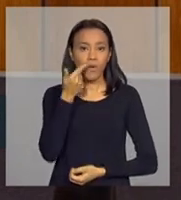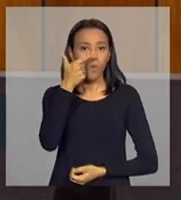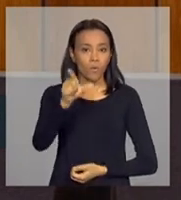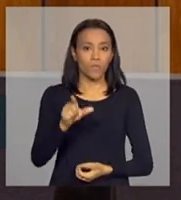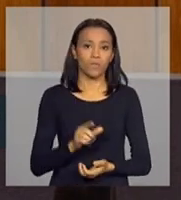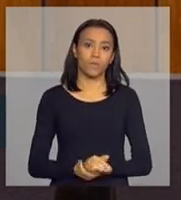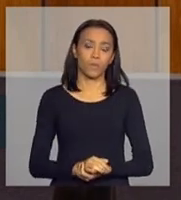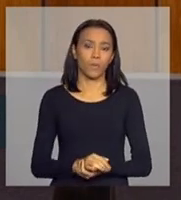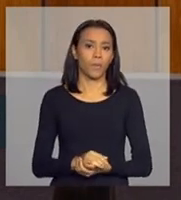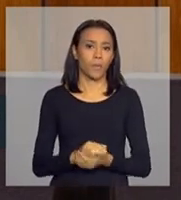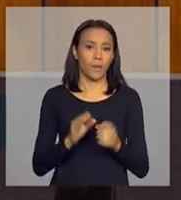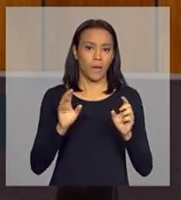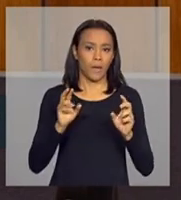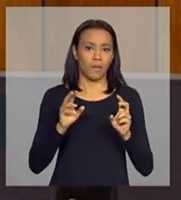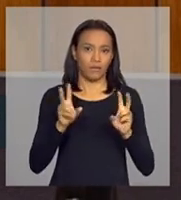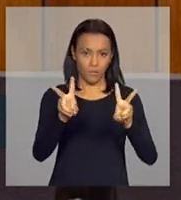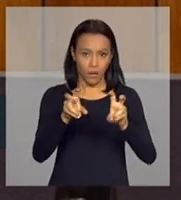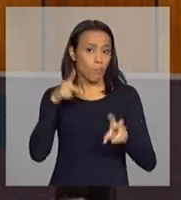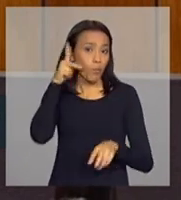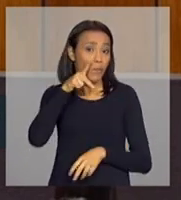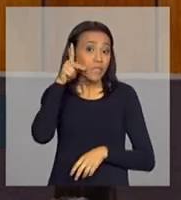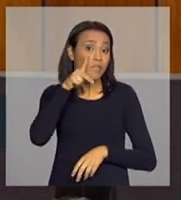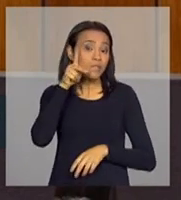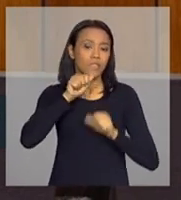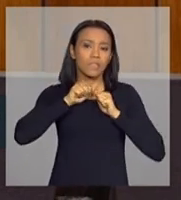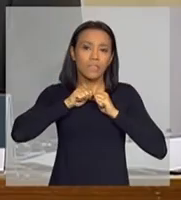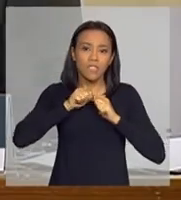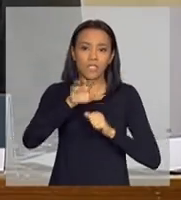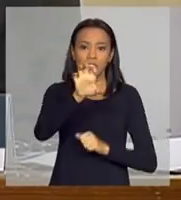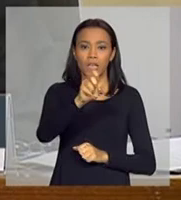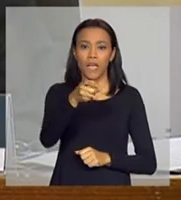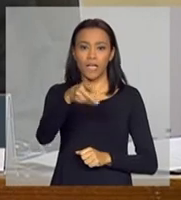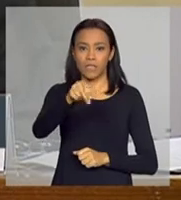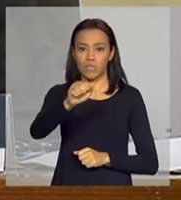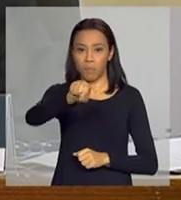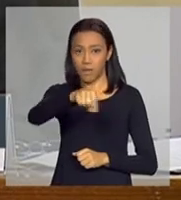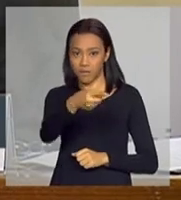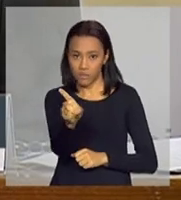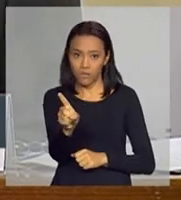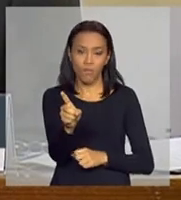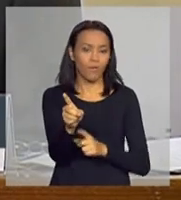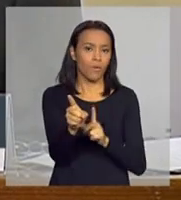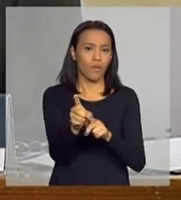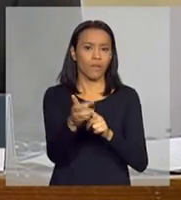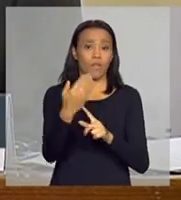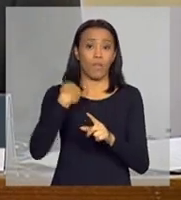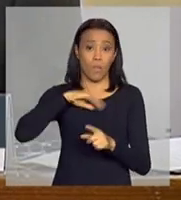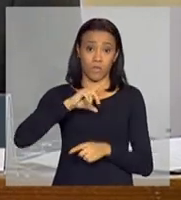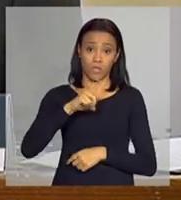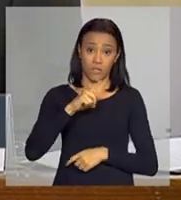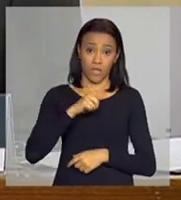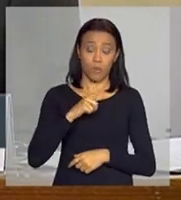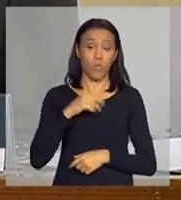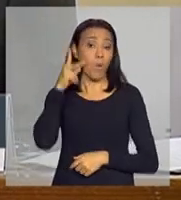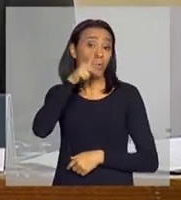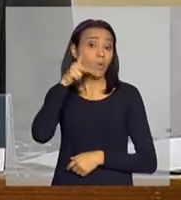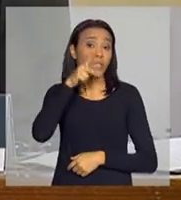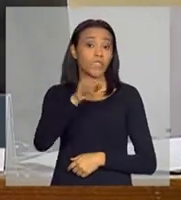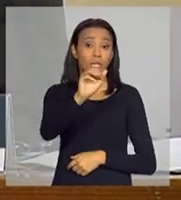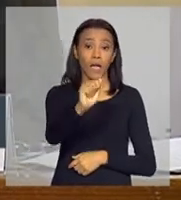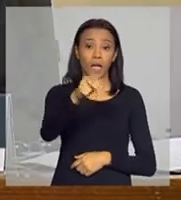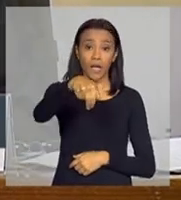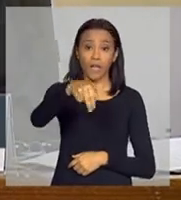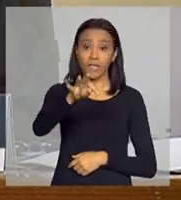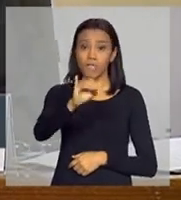à política expansionista bom nós temos uma política anticíclica né e